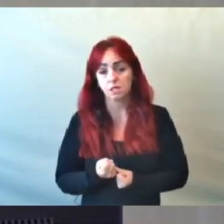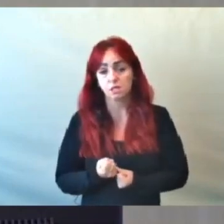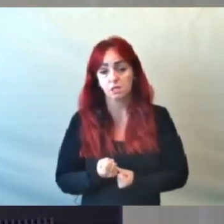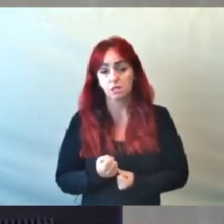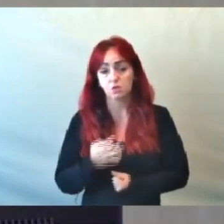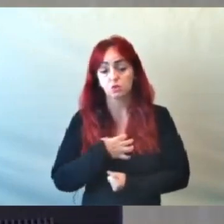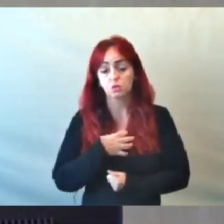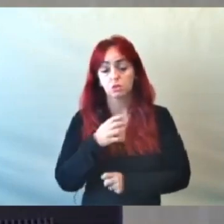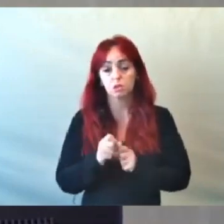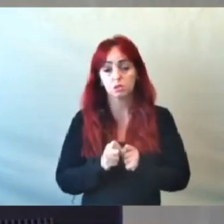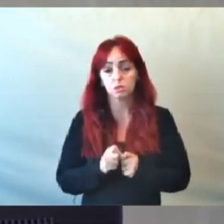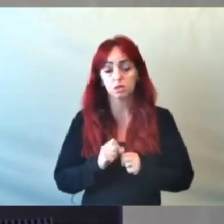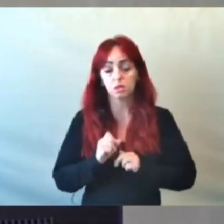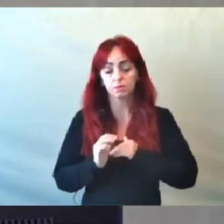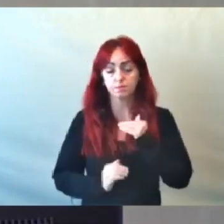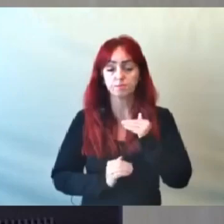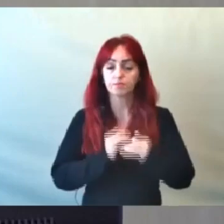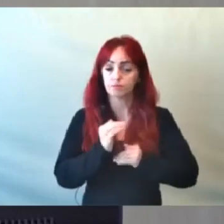gradativamente